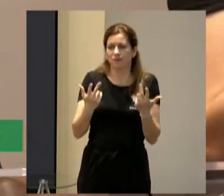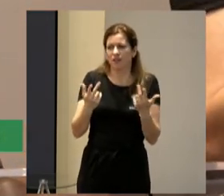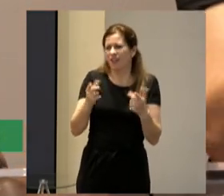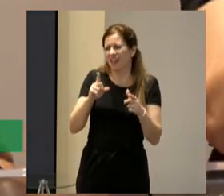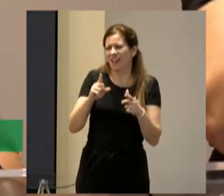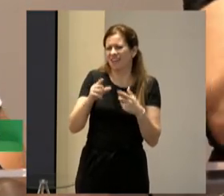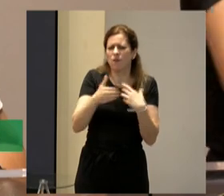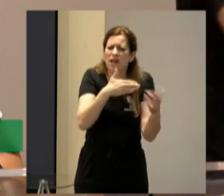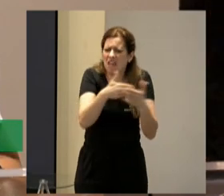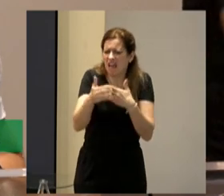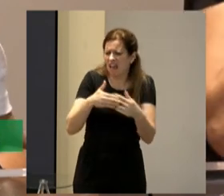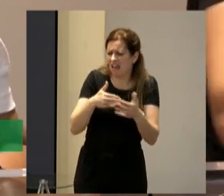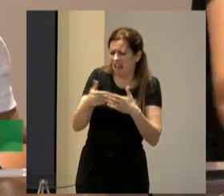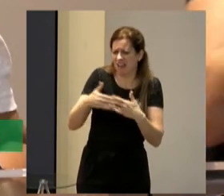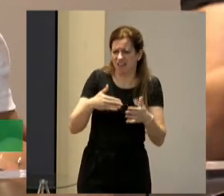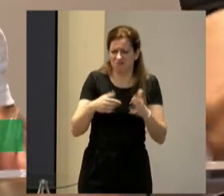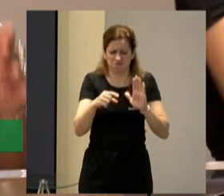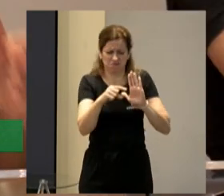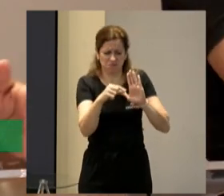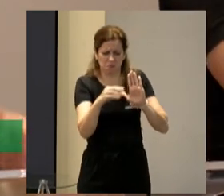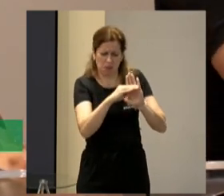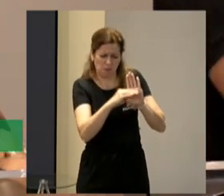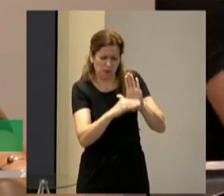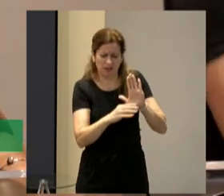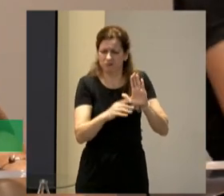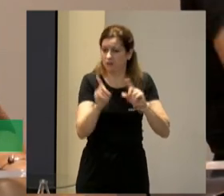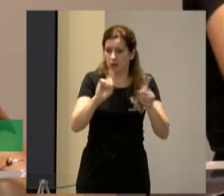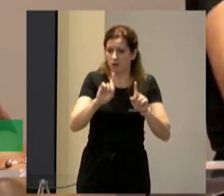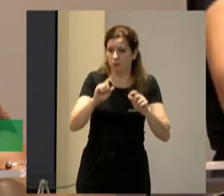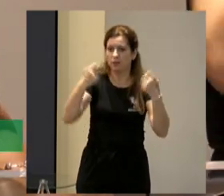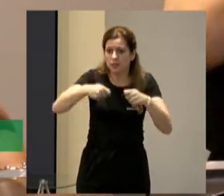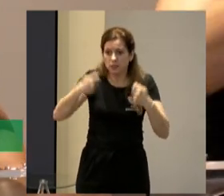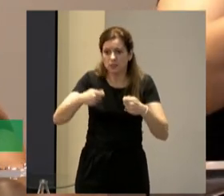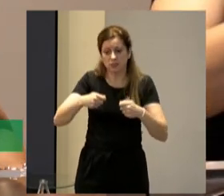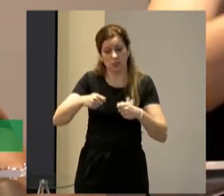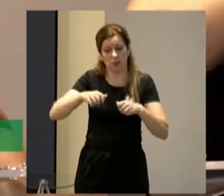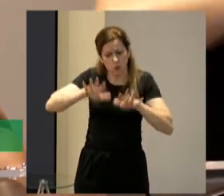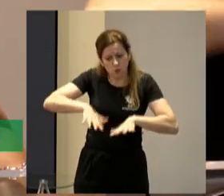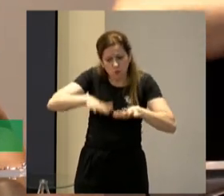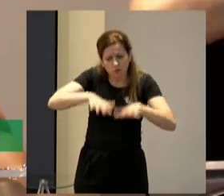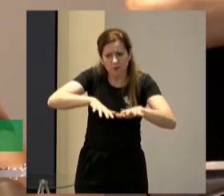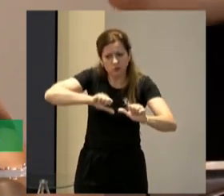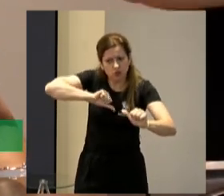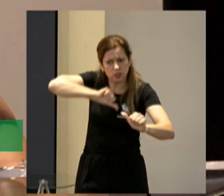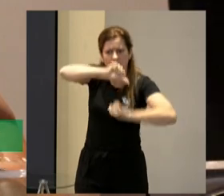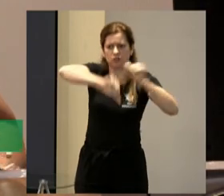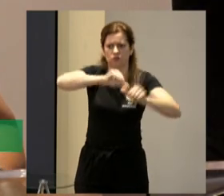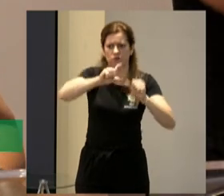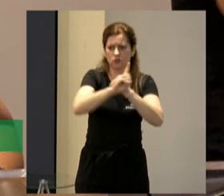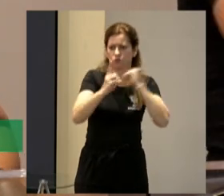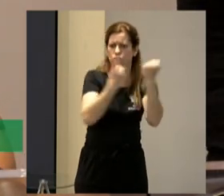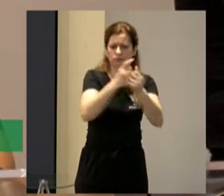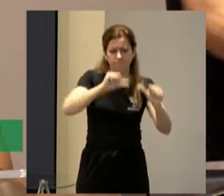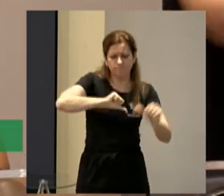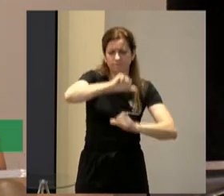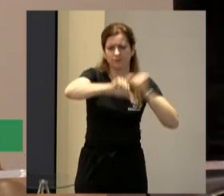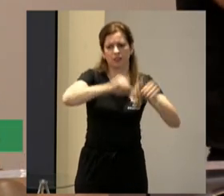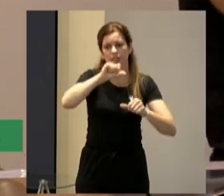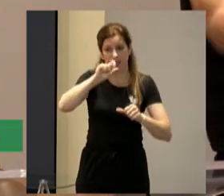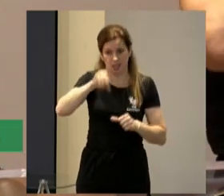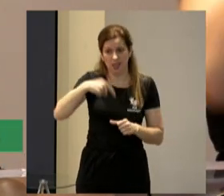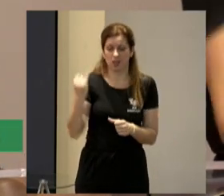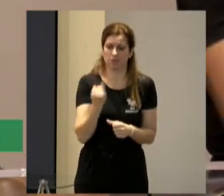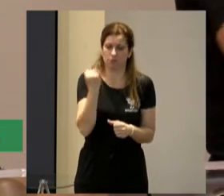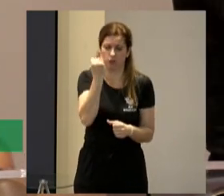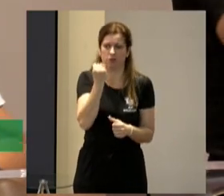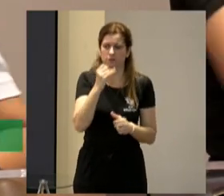o departamento da educação ver, mas, de fato, como um movimento de transformação. Porque é necessário, é importante. Eu fico